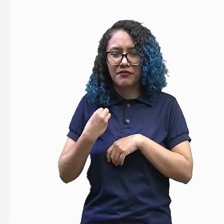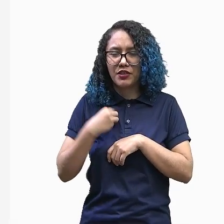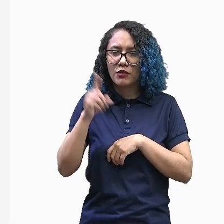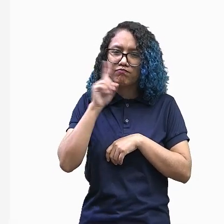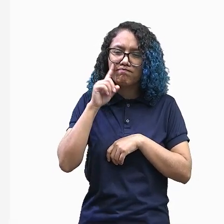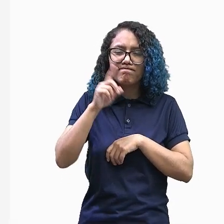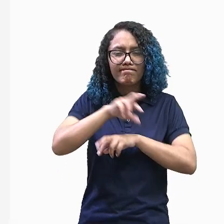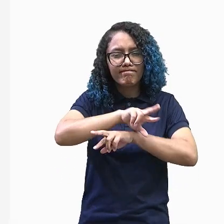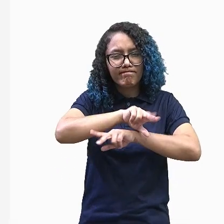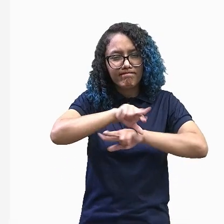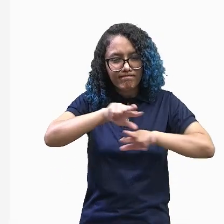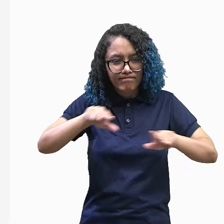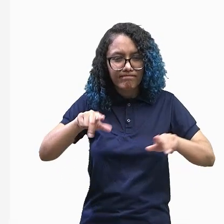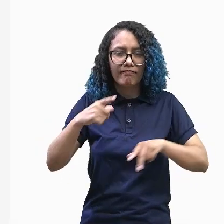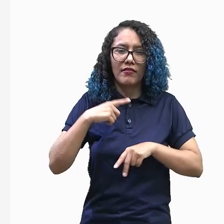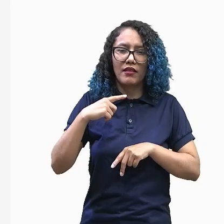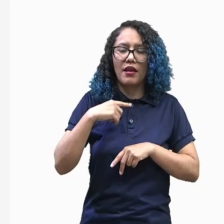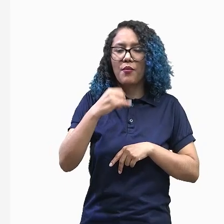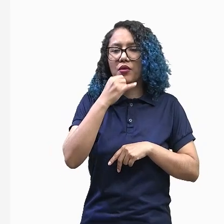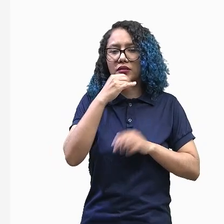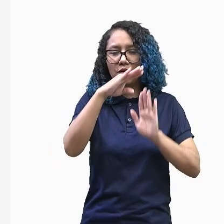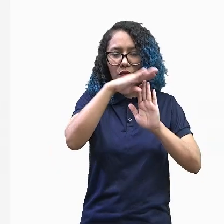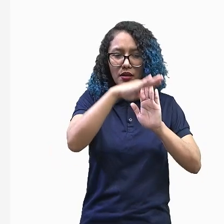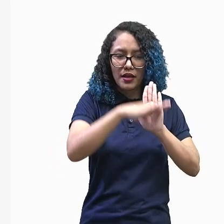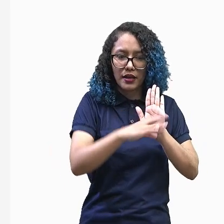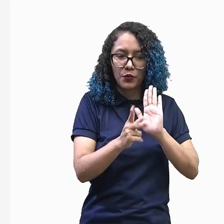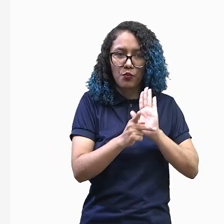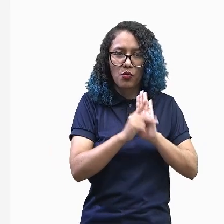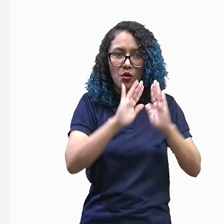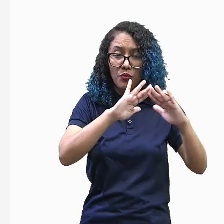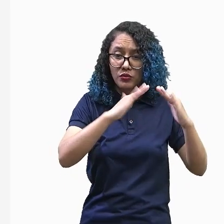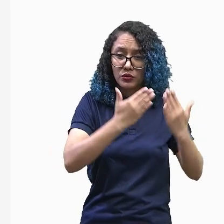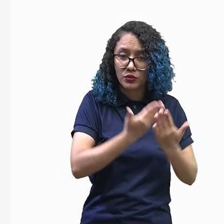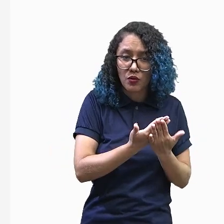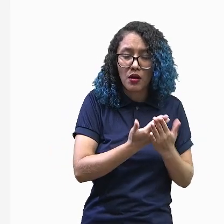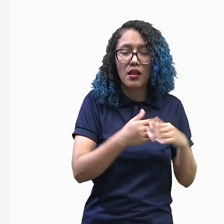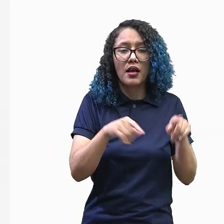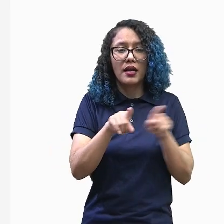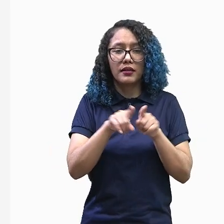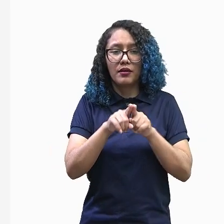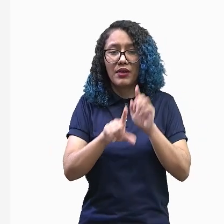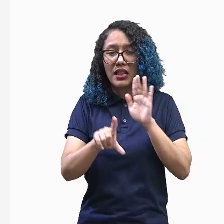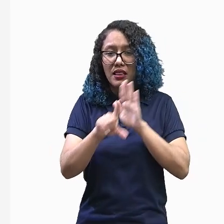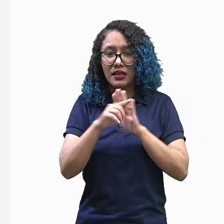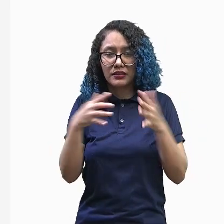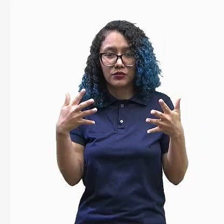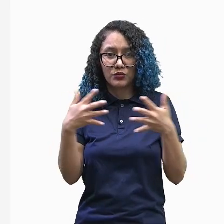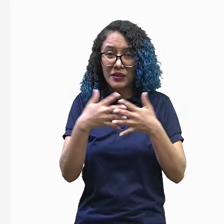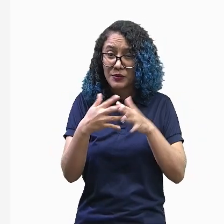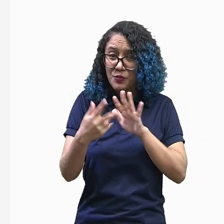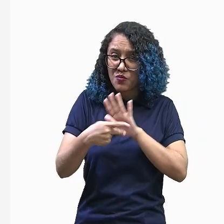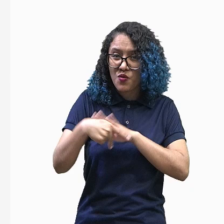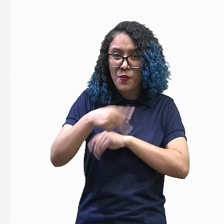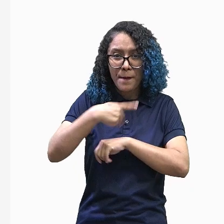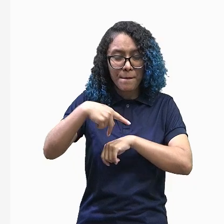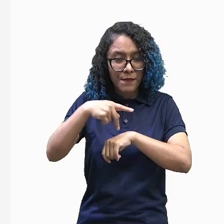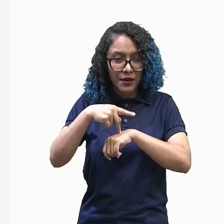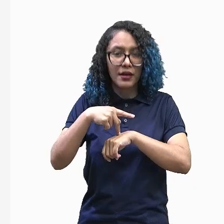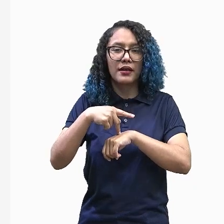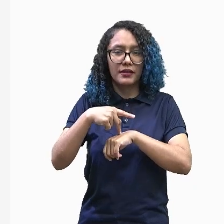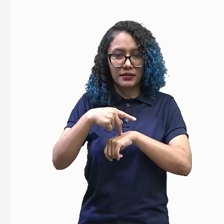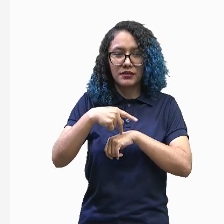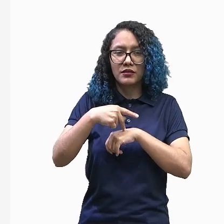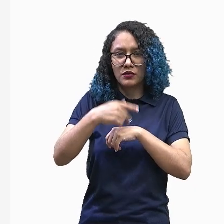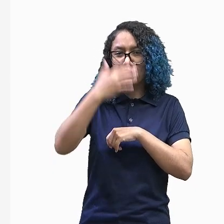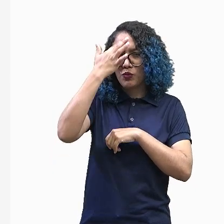cotidiana, desde regulamentos escolares até as leis mais complexas de um país. Sua compreensão é